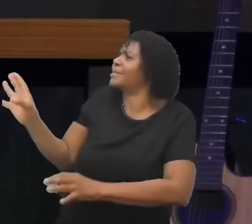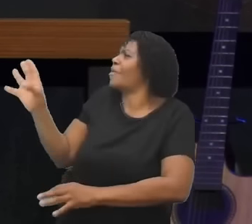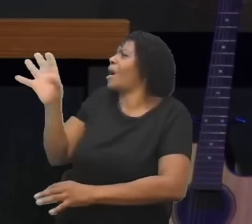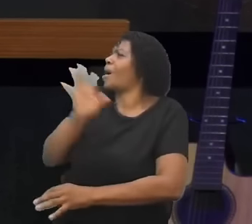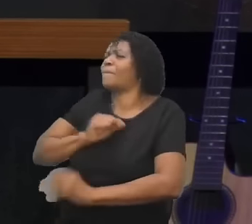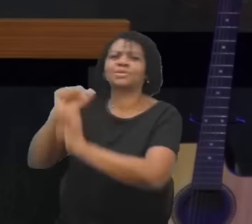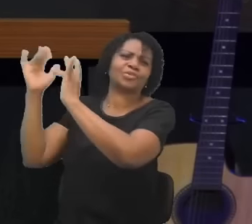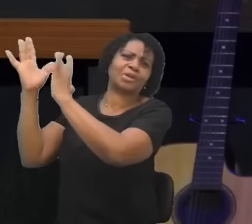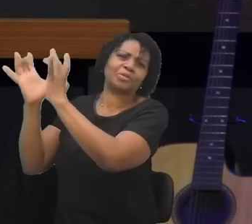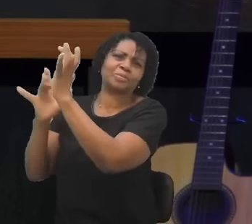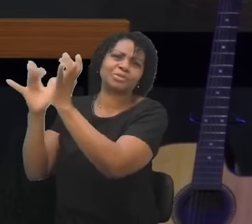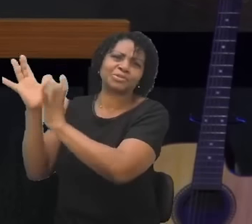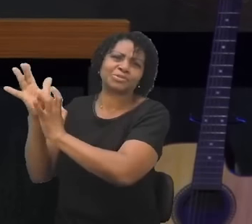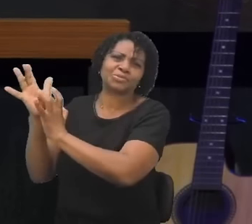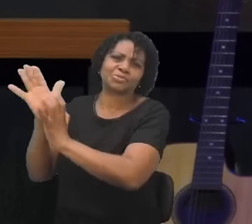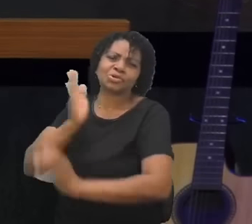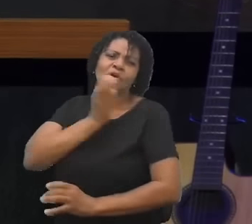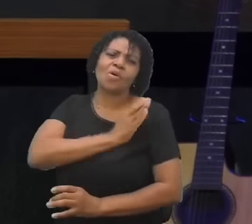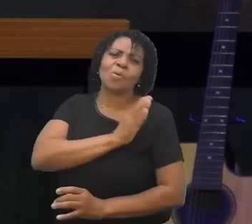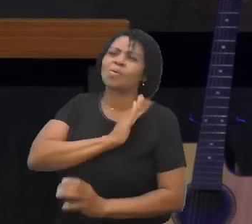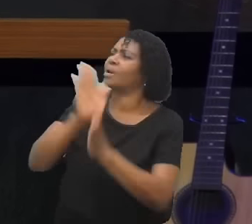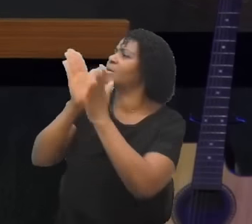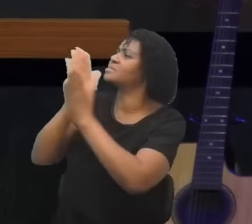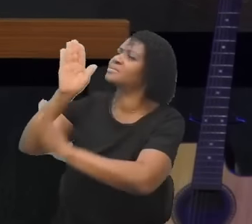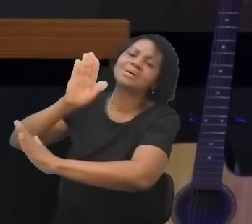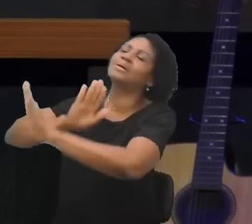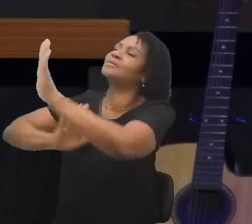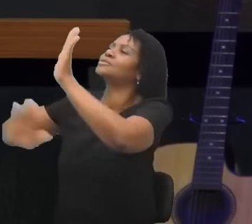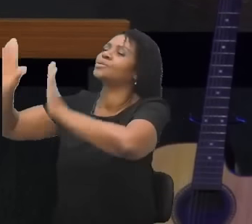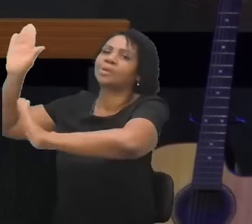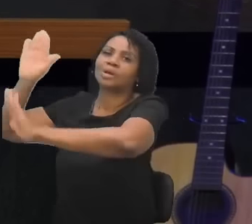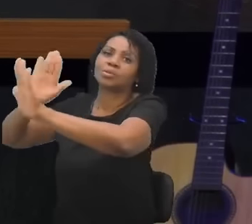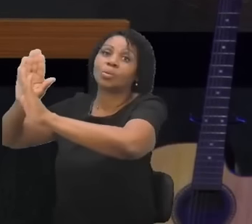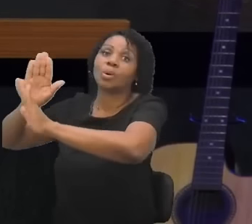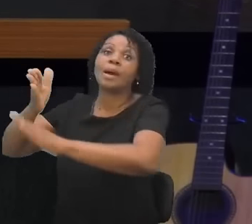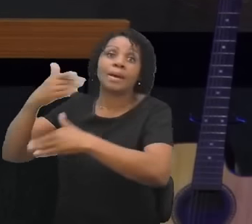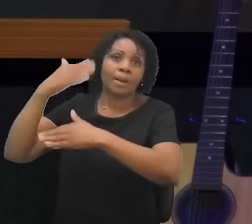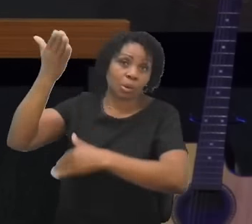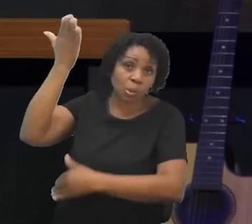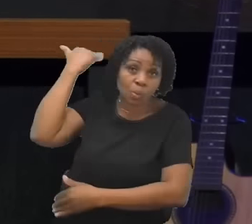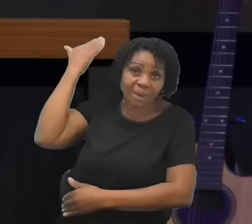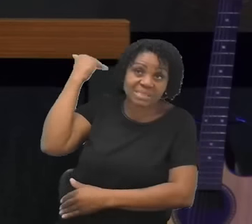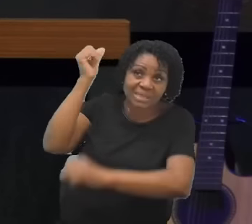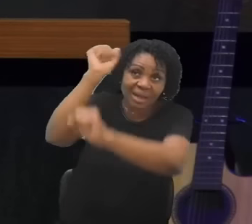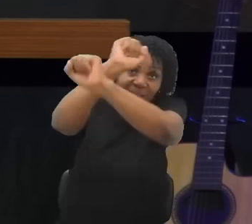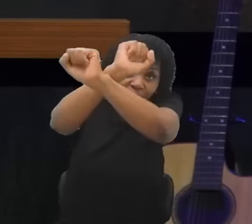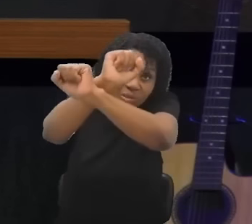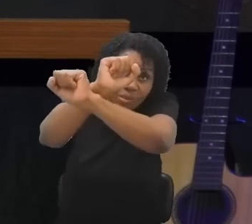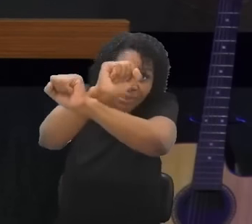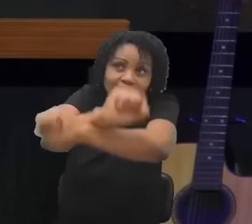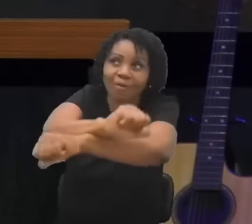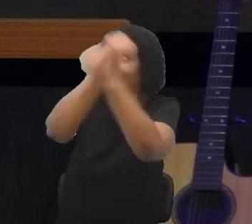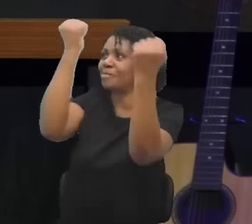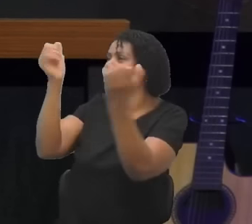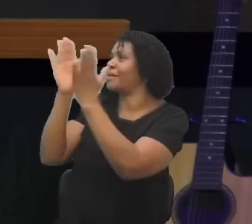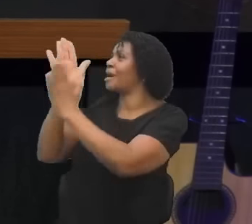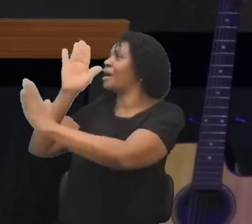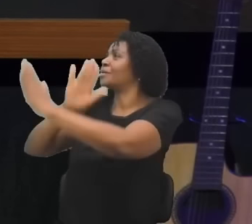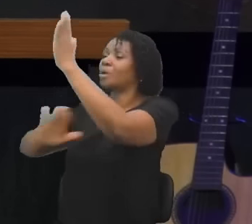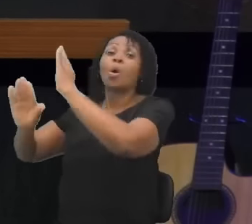apaixonado por Jesus, tinha um coração de adorador, mas ele estava aprisionado. Eu quero te dizer que você